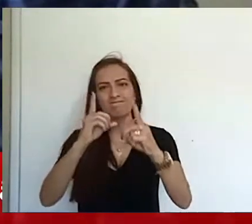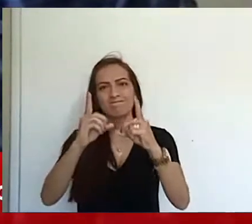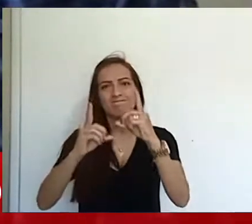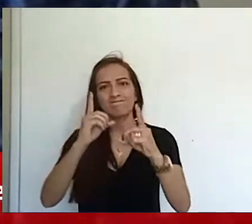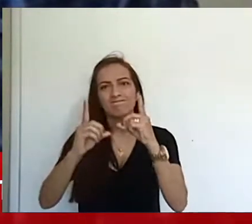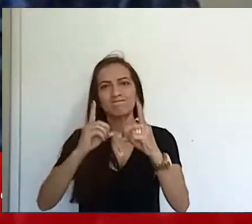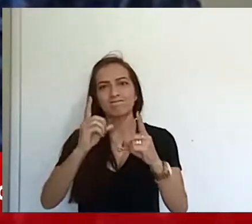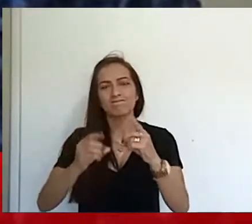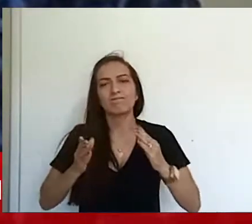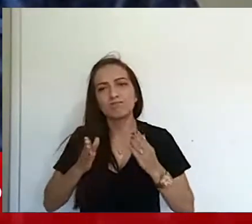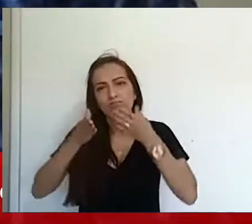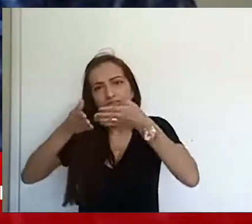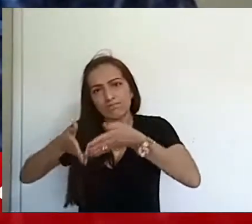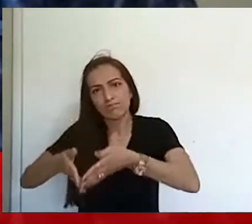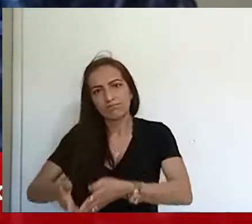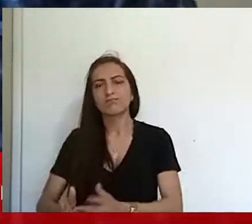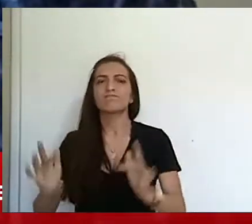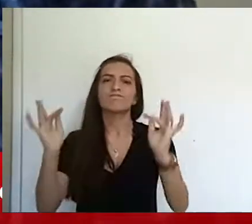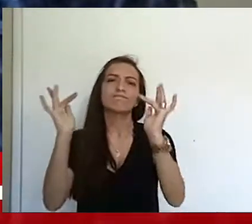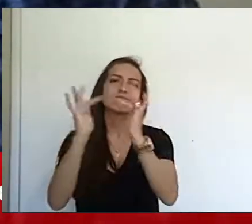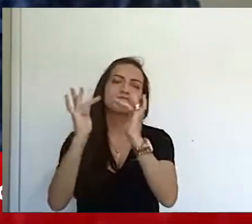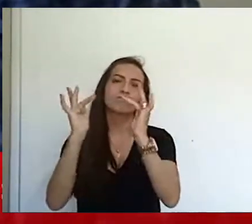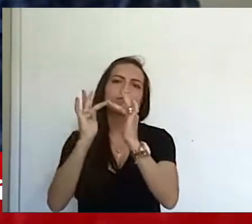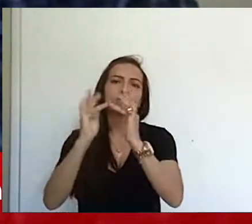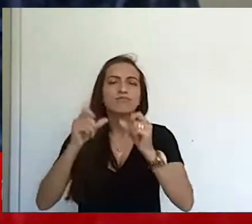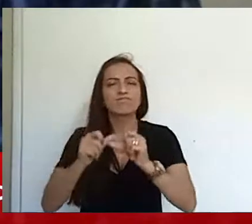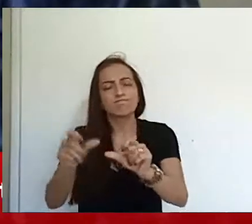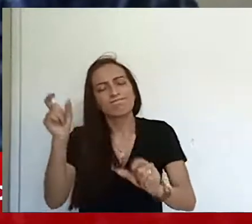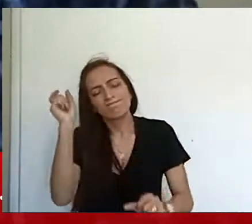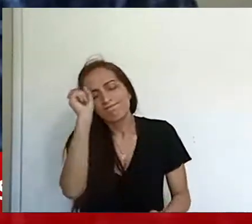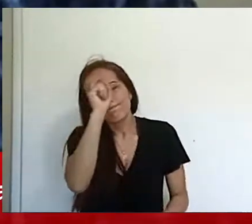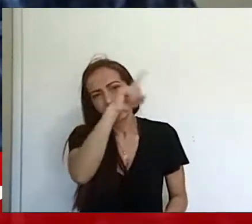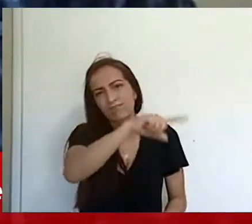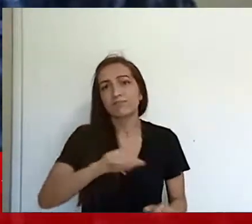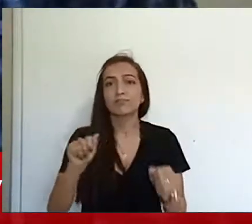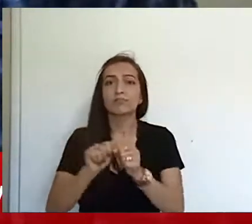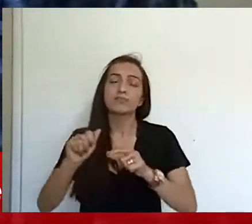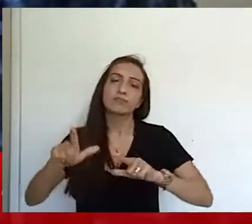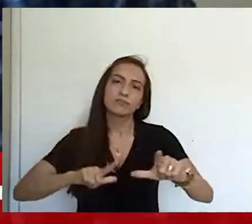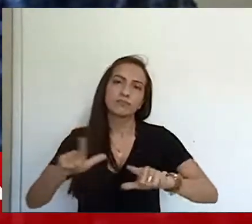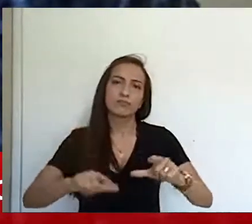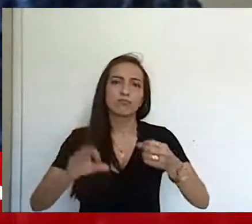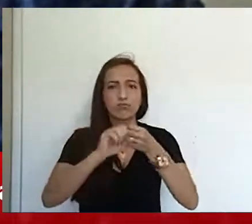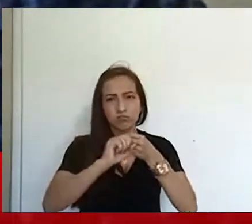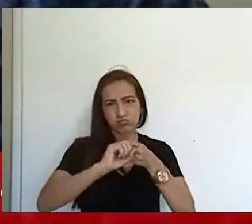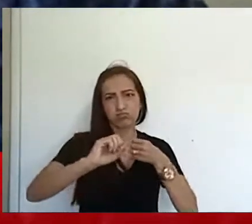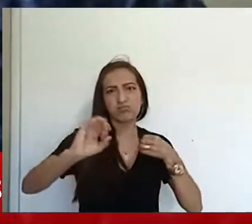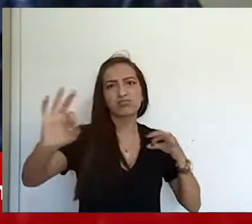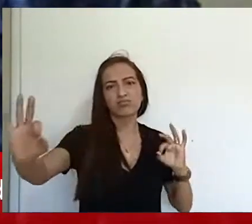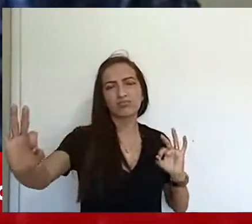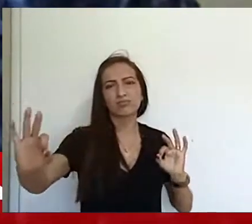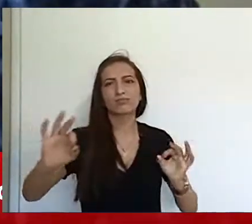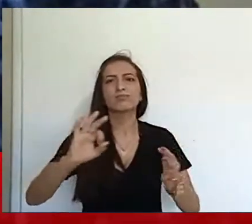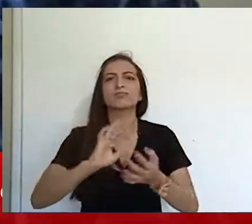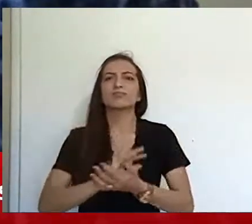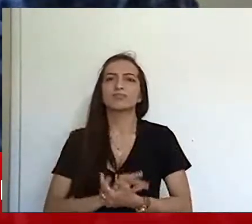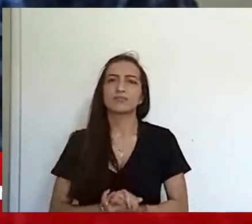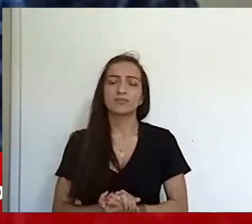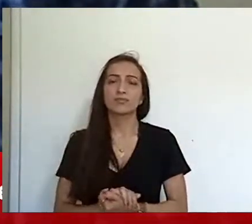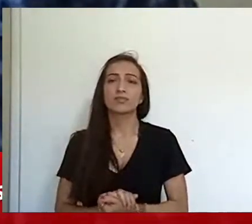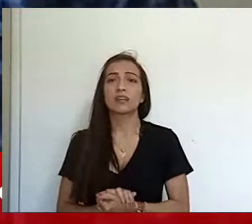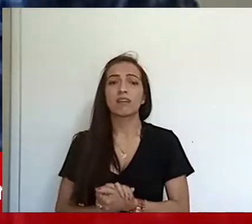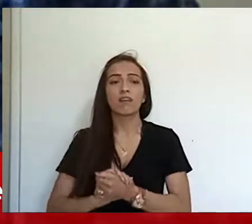contato. Então fica difícil de fazer esse trabalho à distância, esse trabalho coletivo, essa interação no